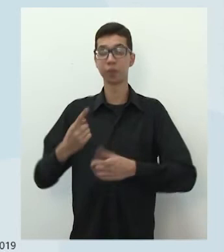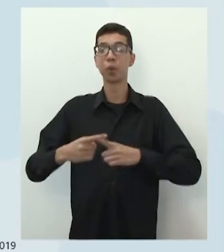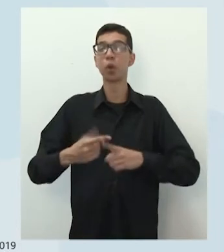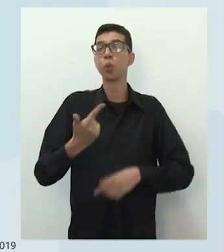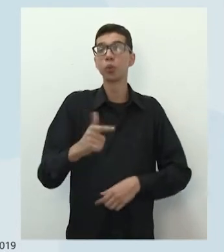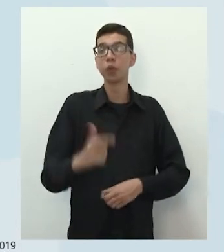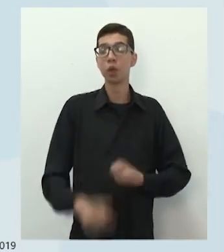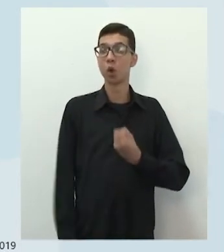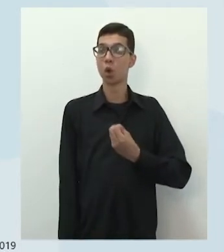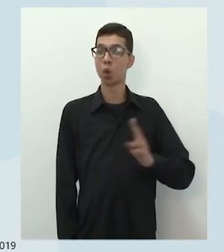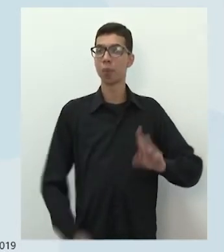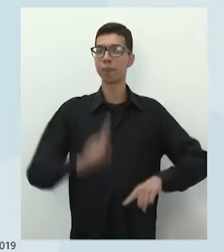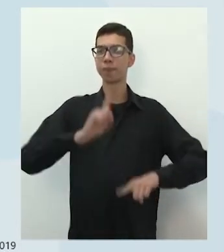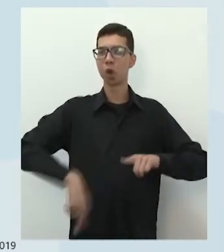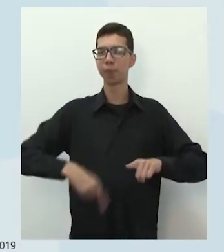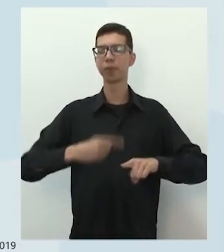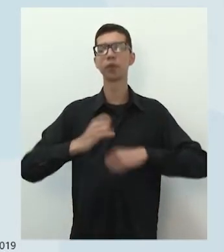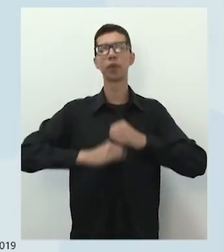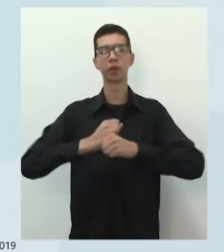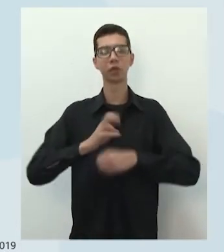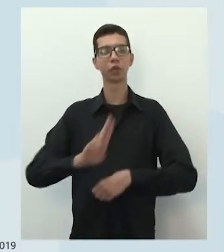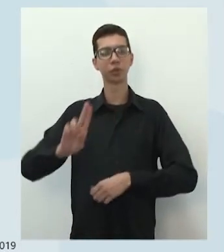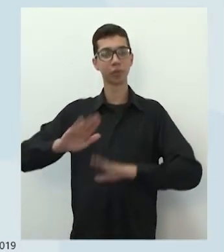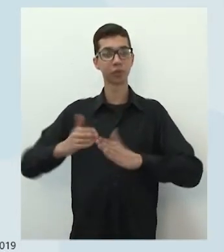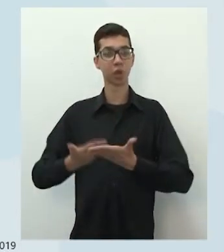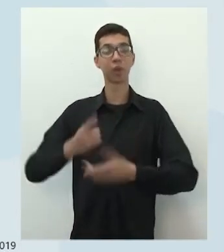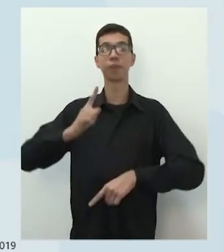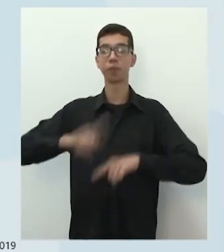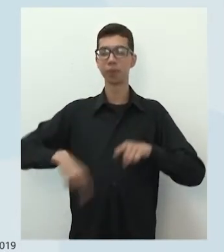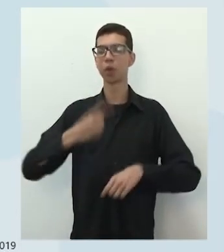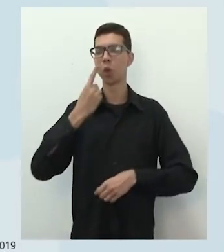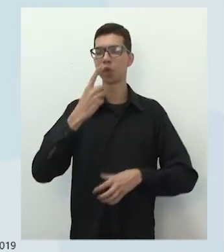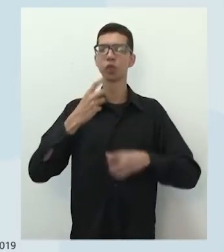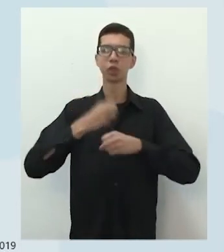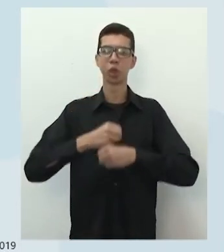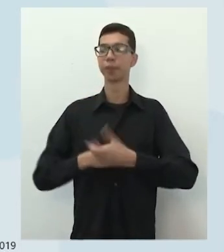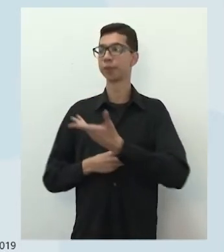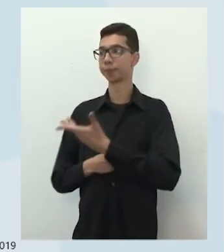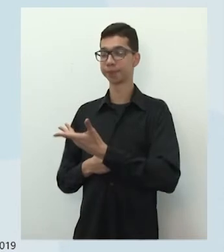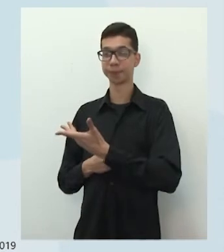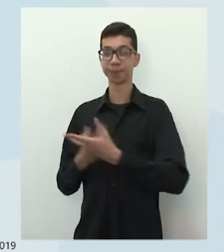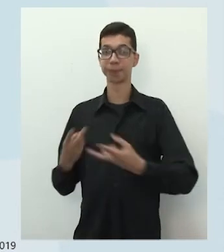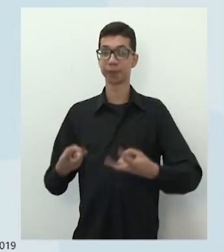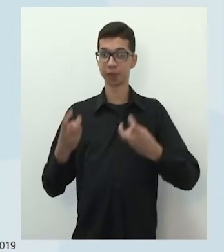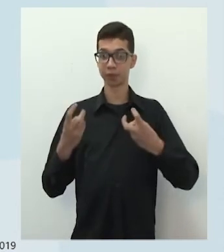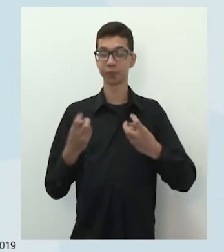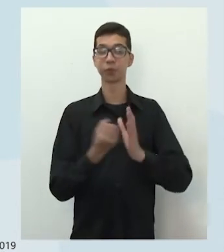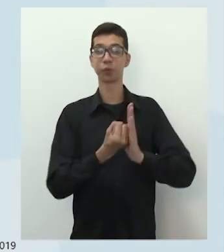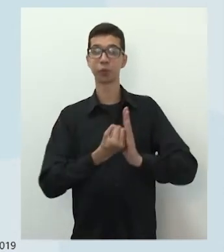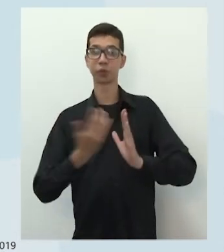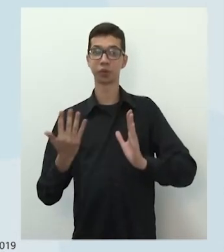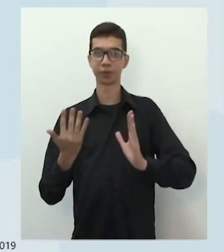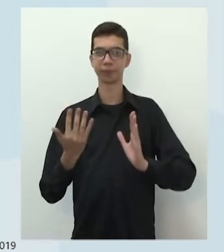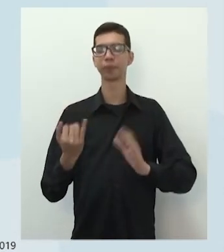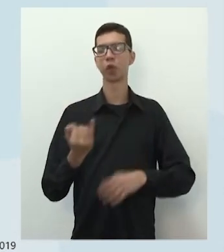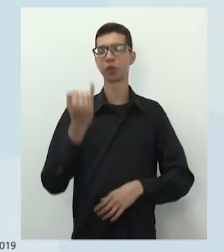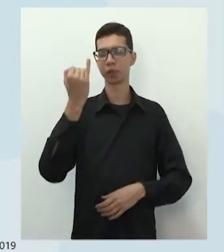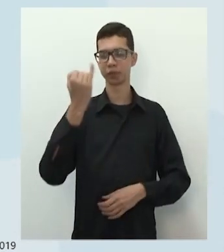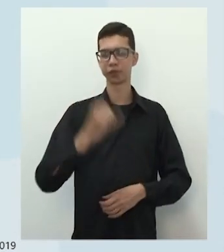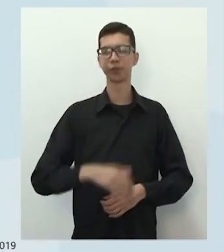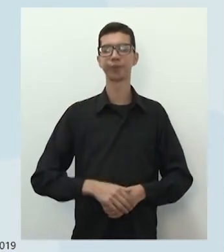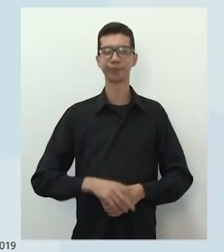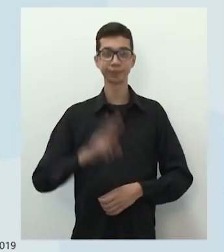digital. Vai somando aí, você vê os motivos e vai lendo aí, eu não vou ler para não cansá-los, vai lendo aí na tela e depois você vai rever essa